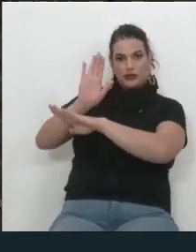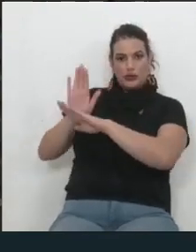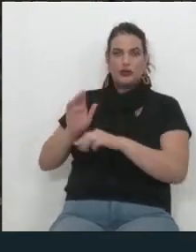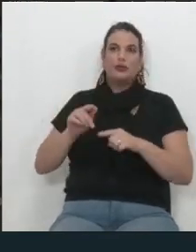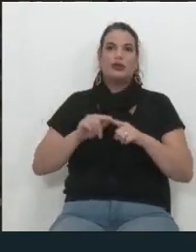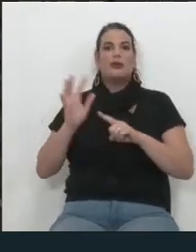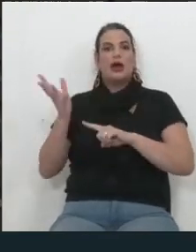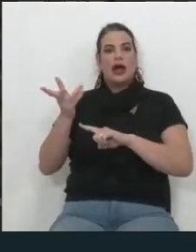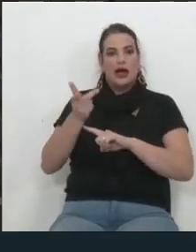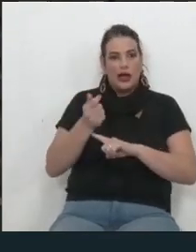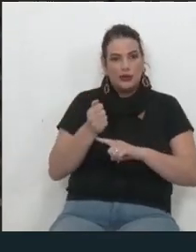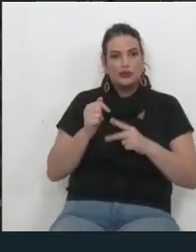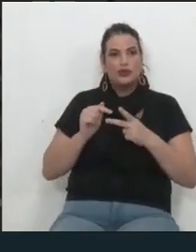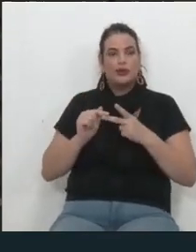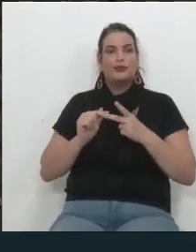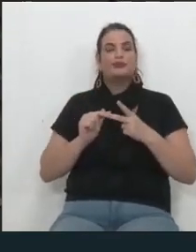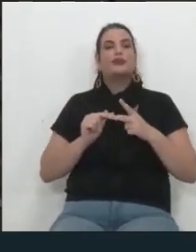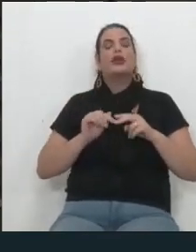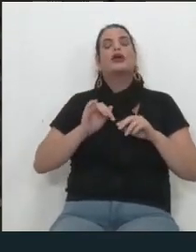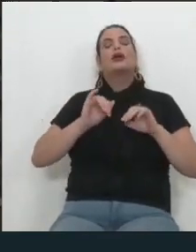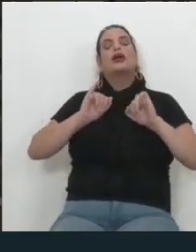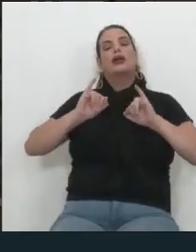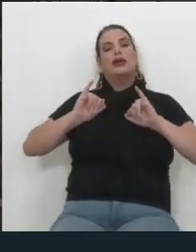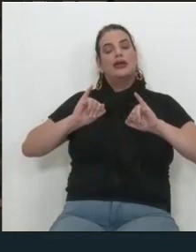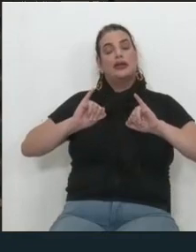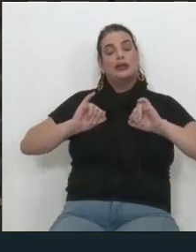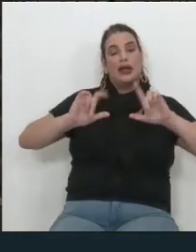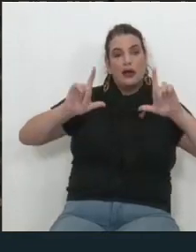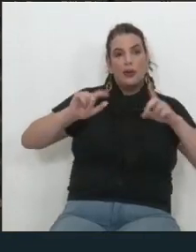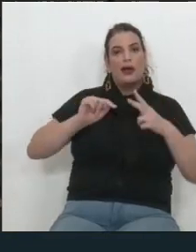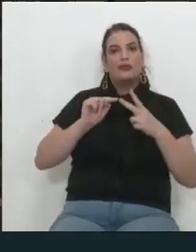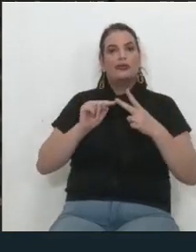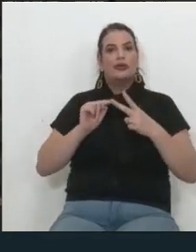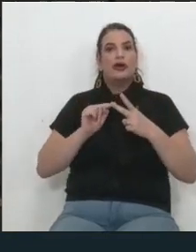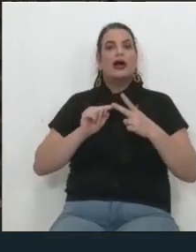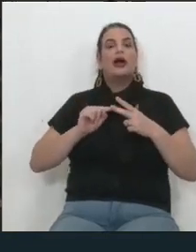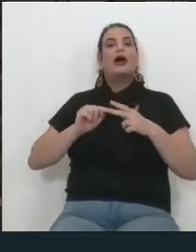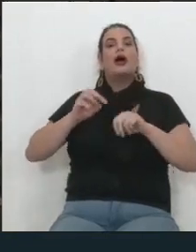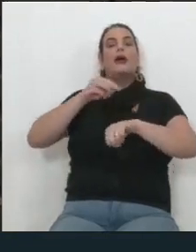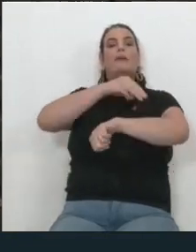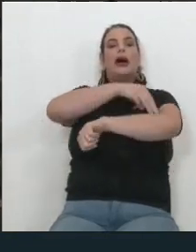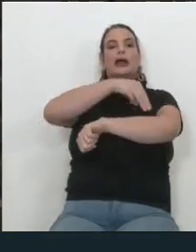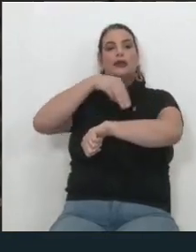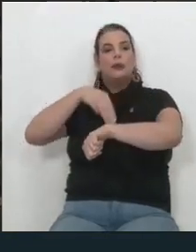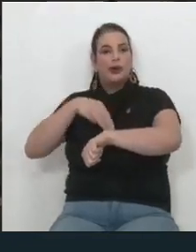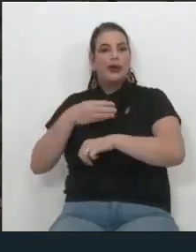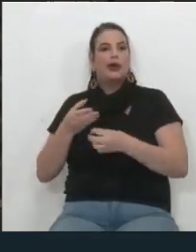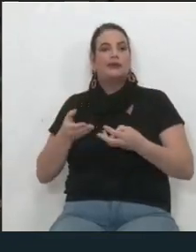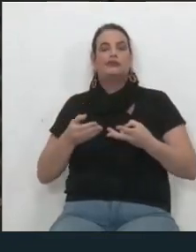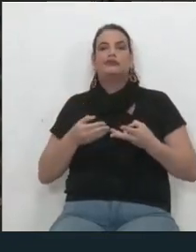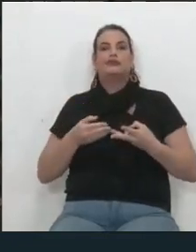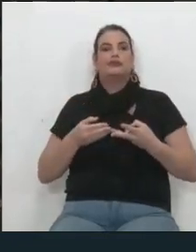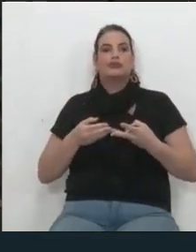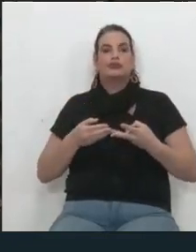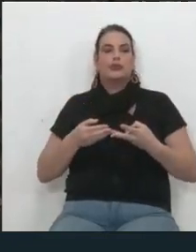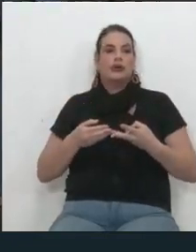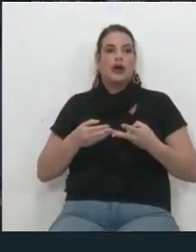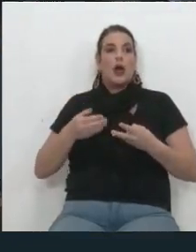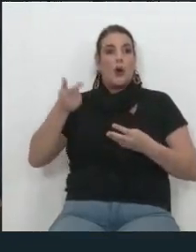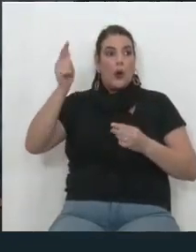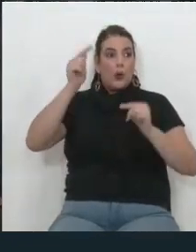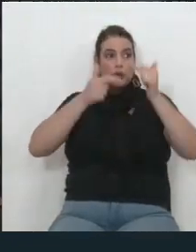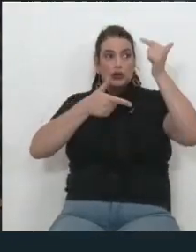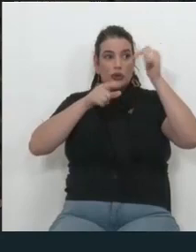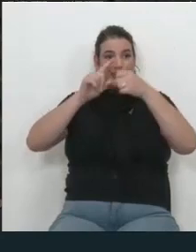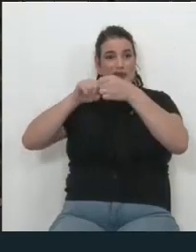Arujá, acaba atendendo Itaquaquecetuba, acaba atendendo Mairiporã, acaba atendendo outras